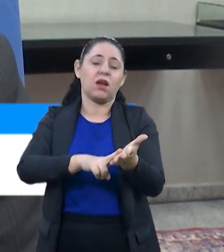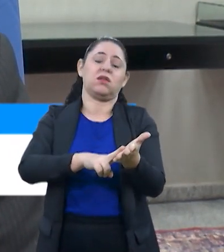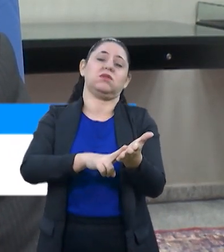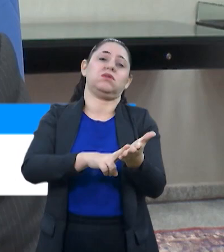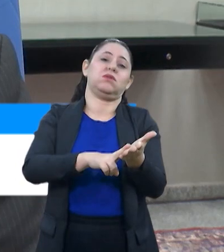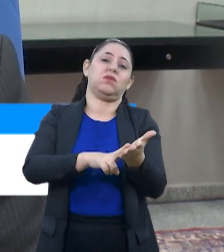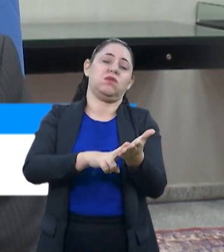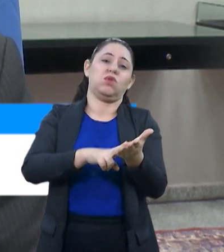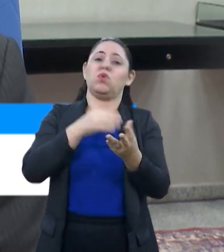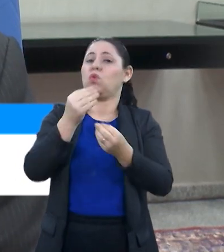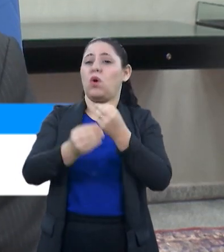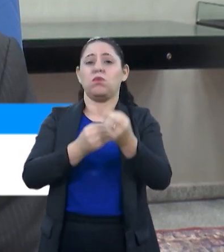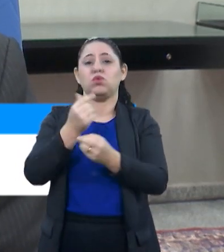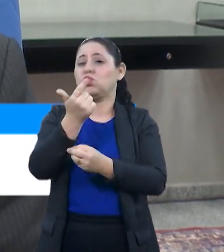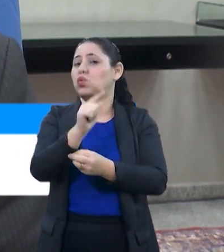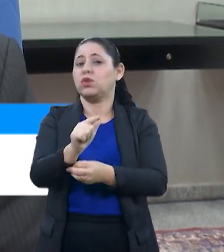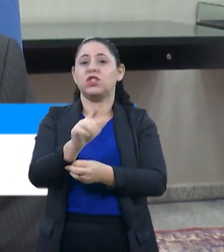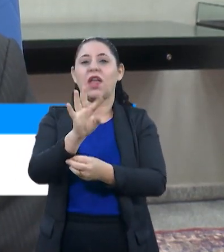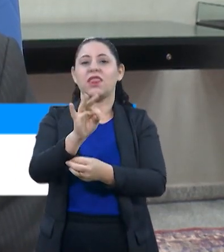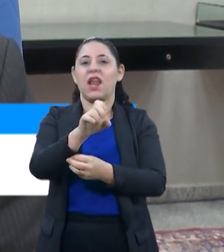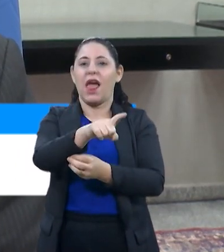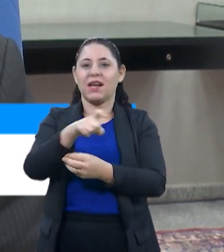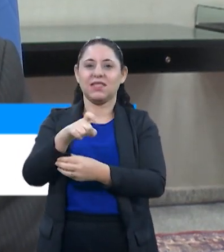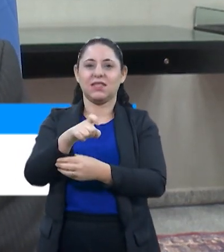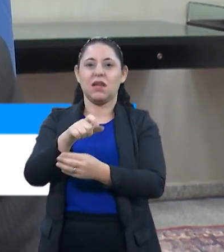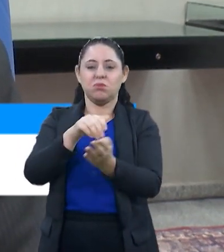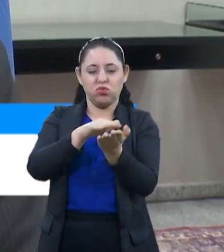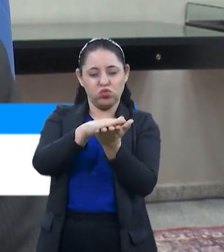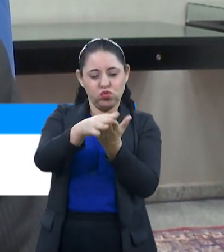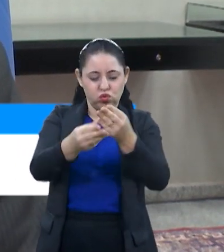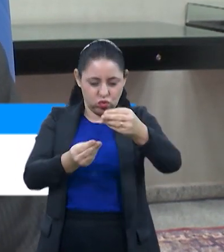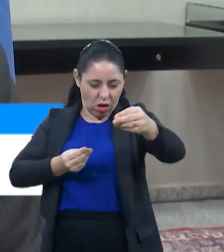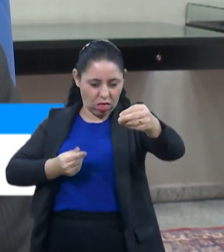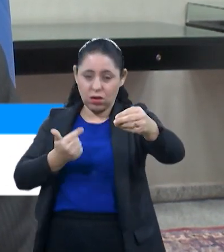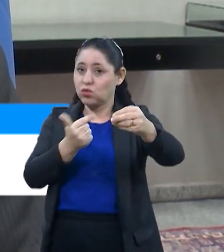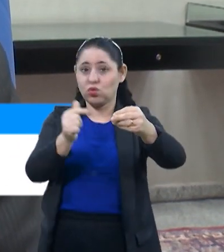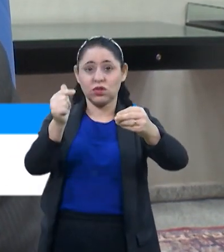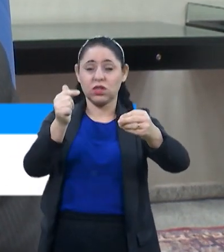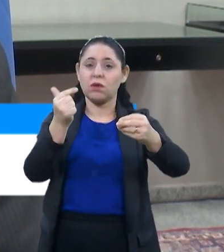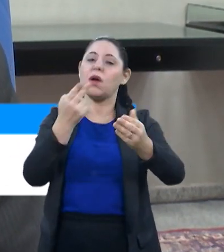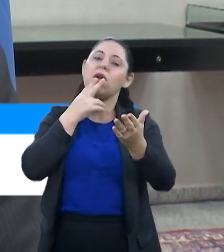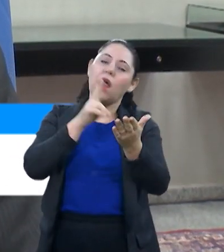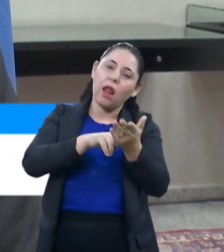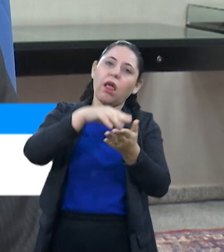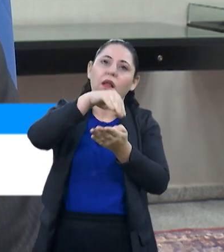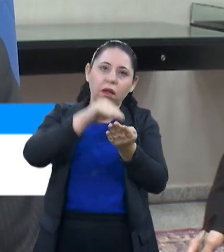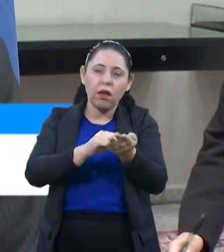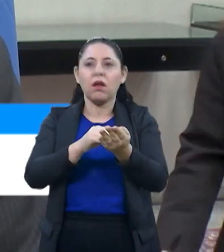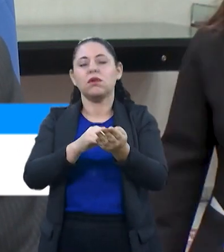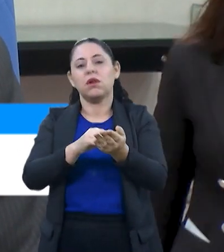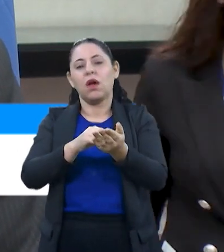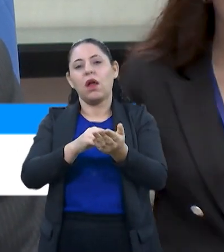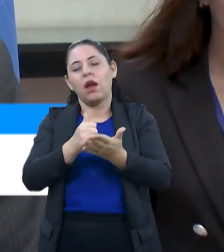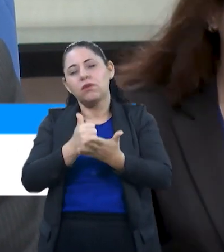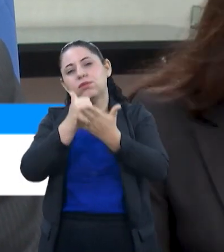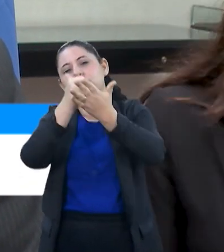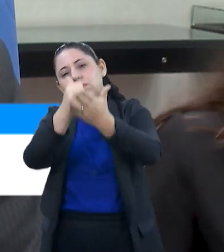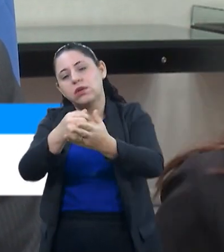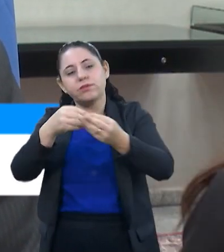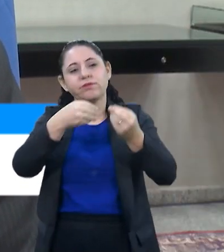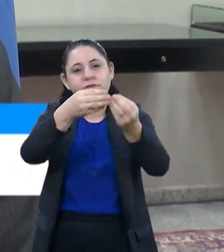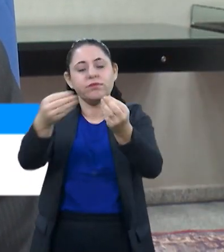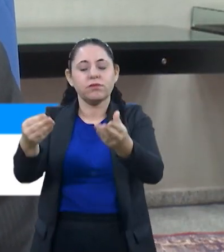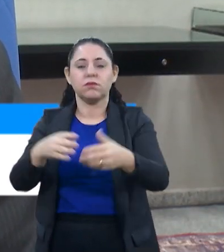outros estados, era através de telegrama, de carta, que não tinha nem telex, não tinha, né? Então, foi um